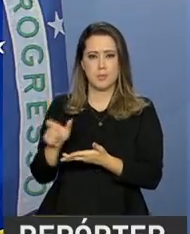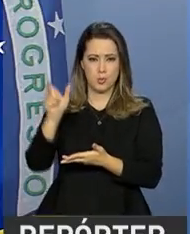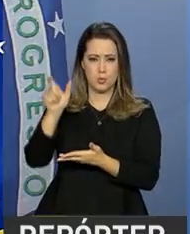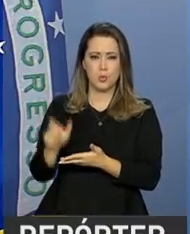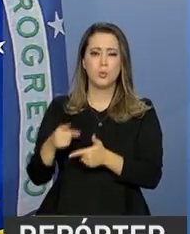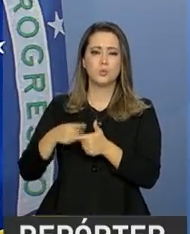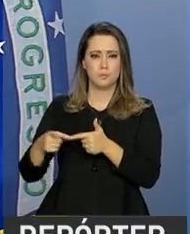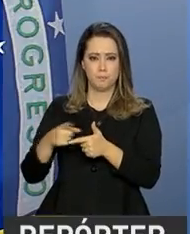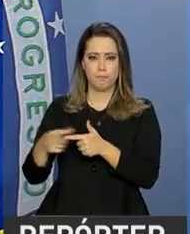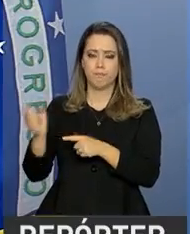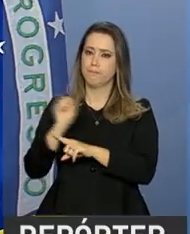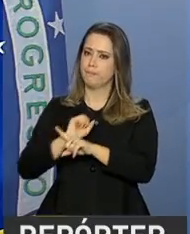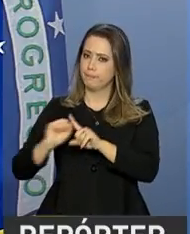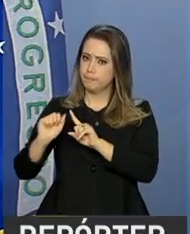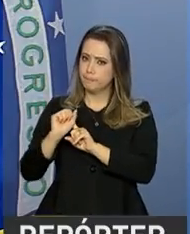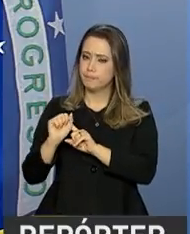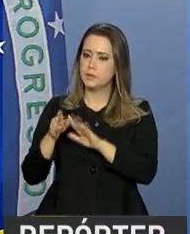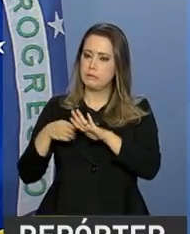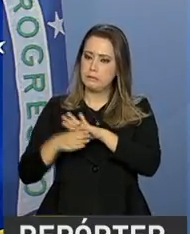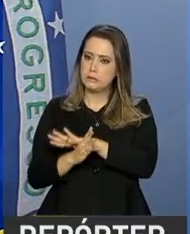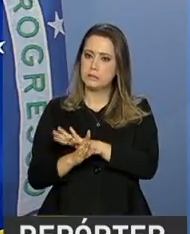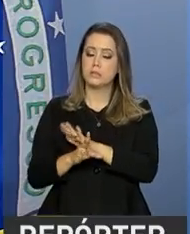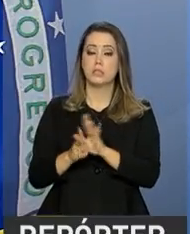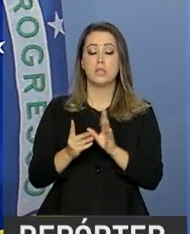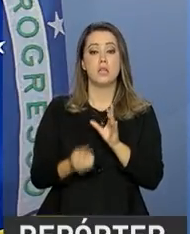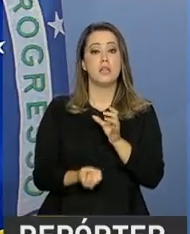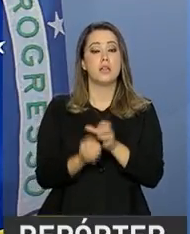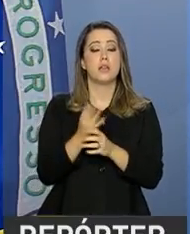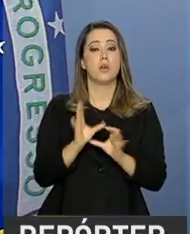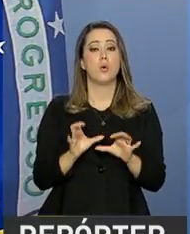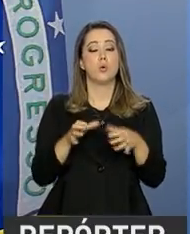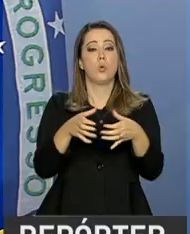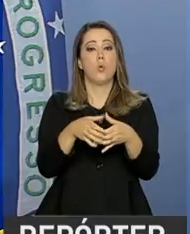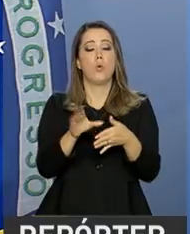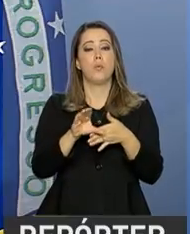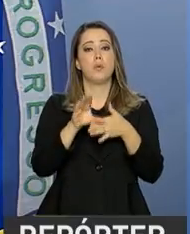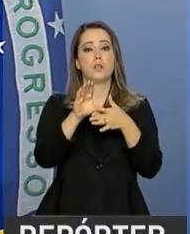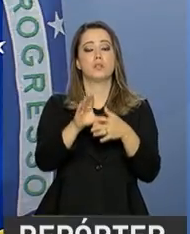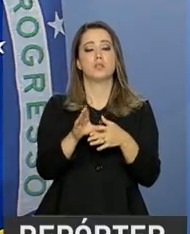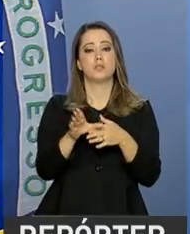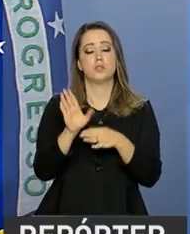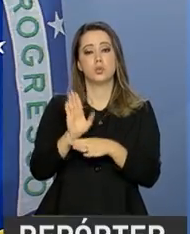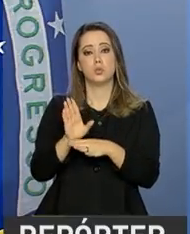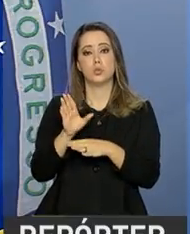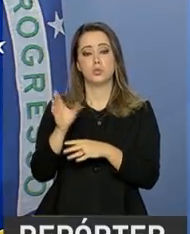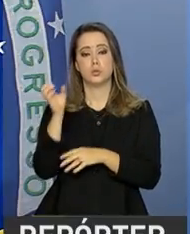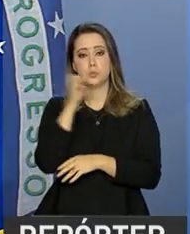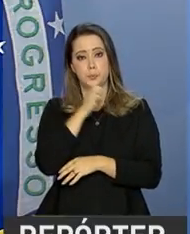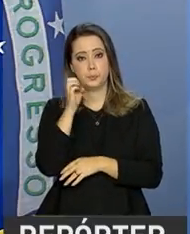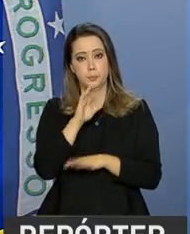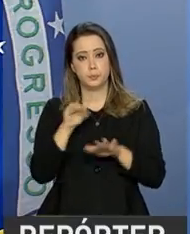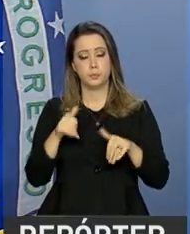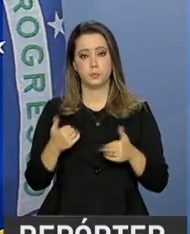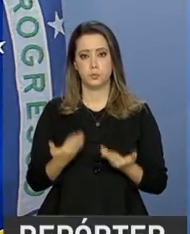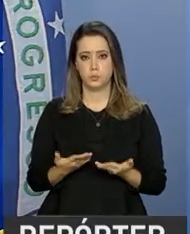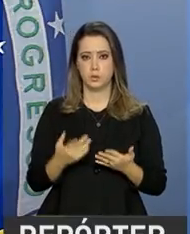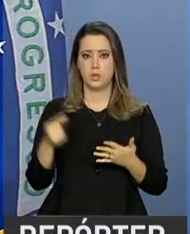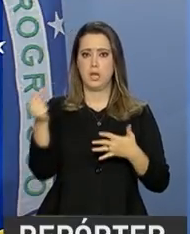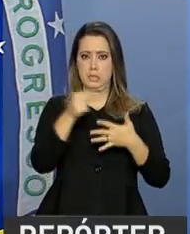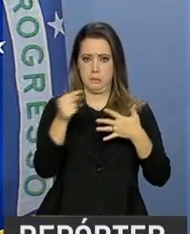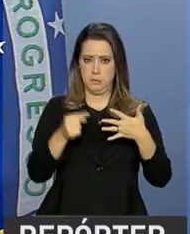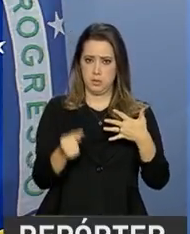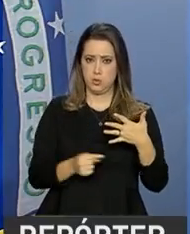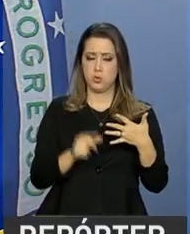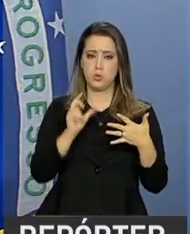situação de vulnerabilidade e criando o comitê de assistência emergencial as medidas de assistência